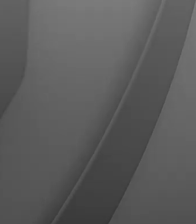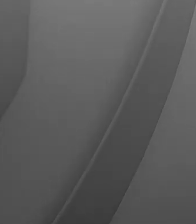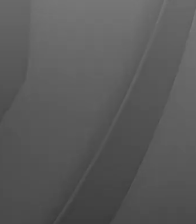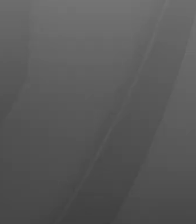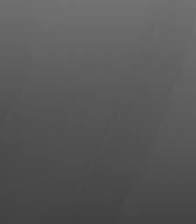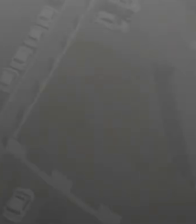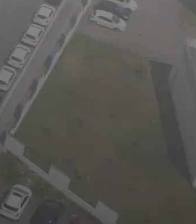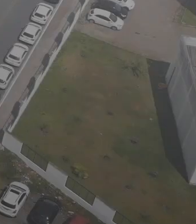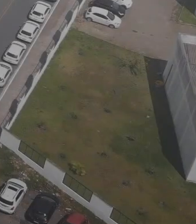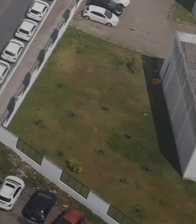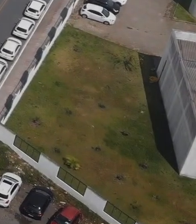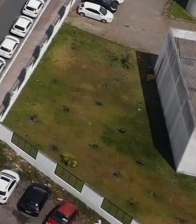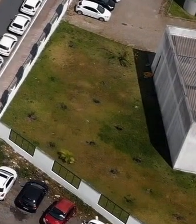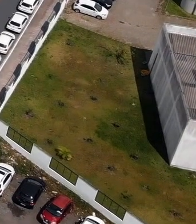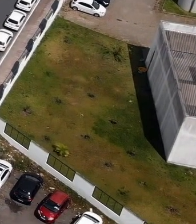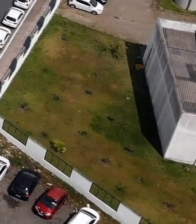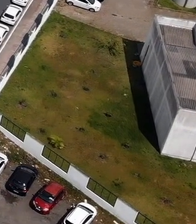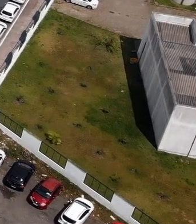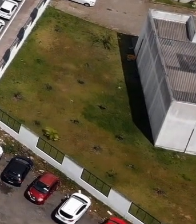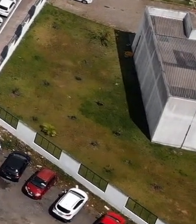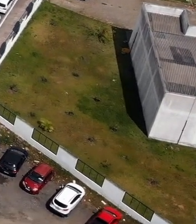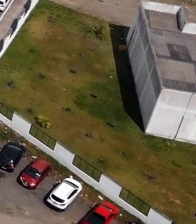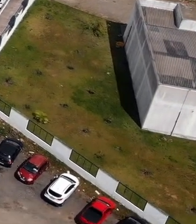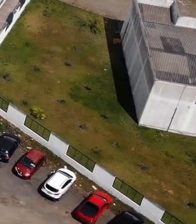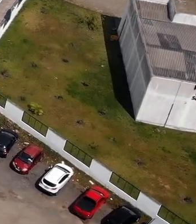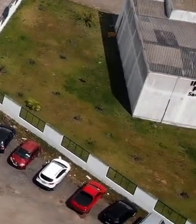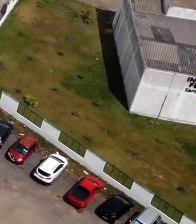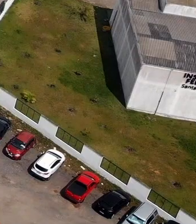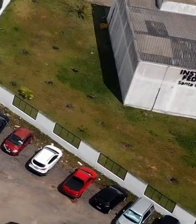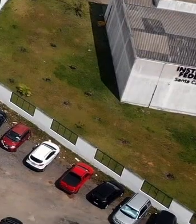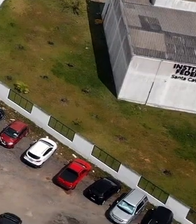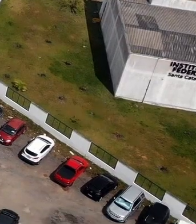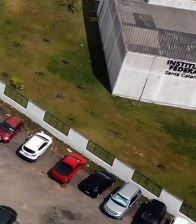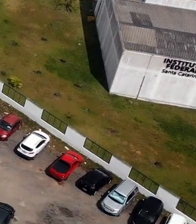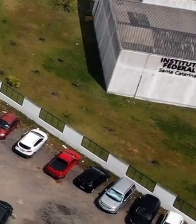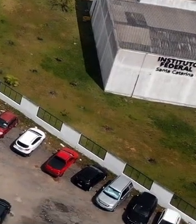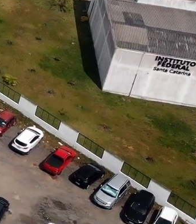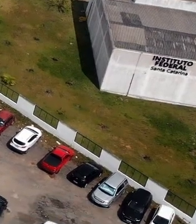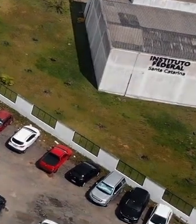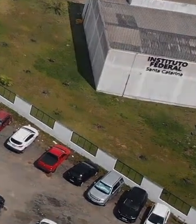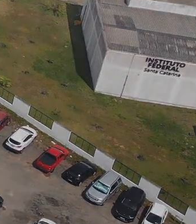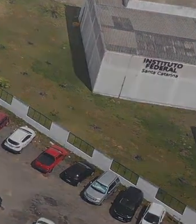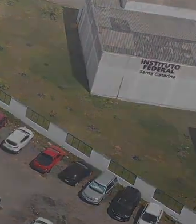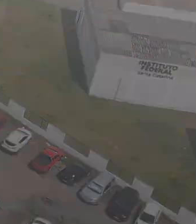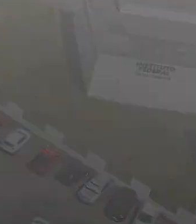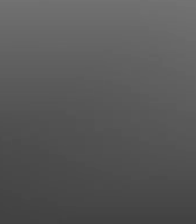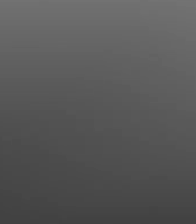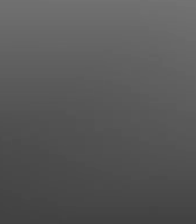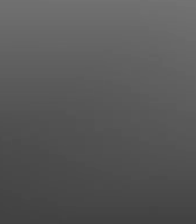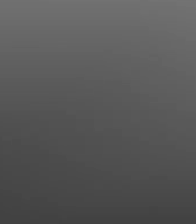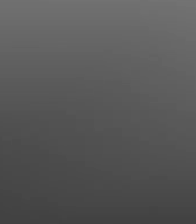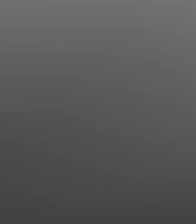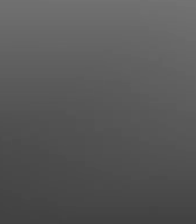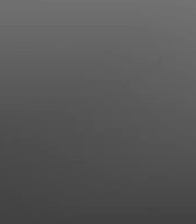Twitter. Acompanhe todo o conteúdo do Poder Legislativo nas redes sociais.